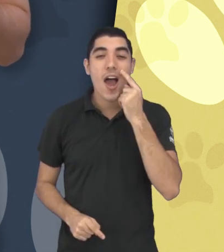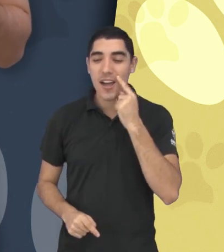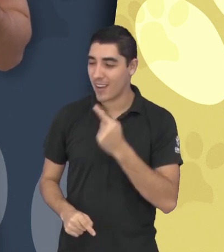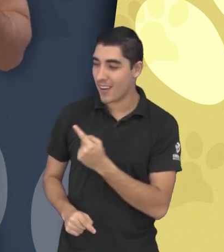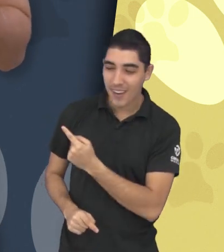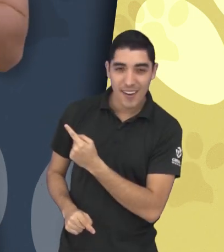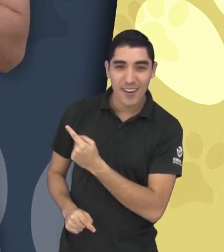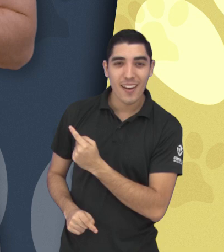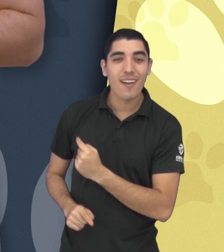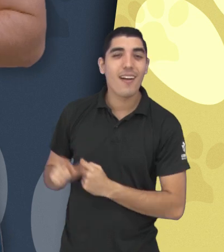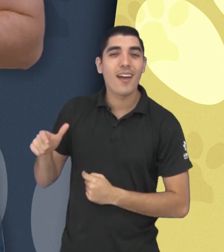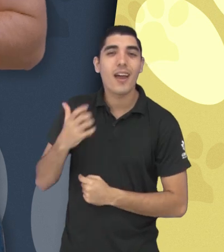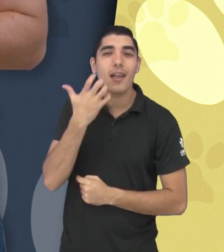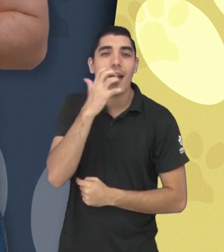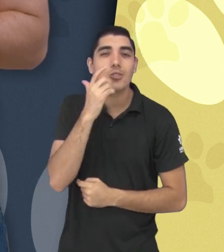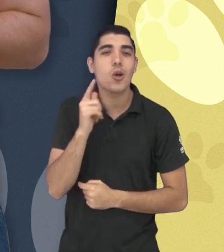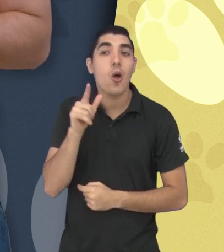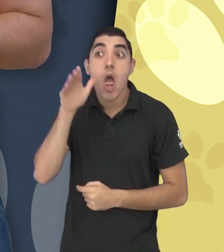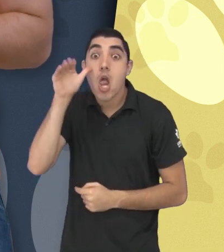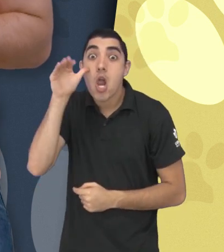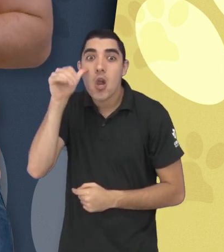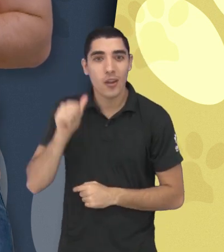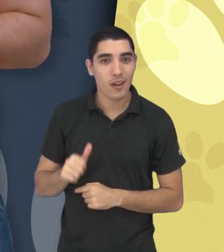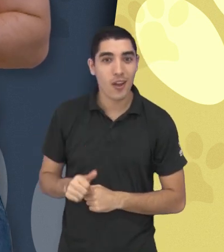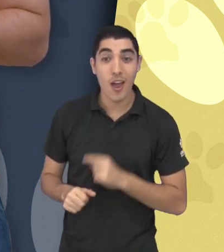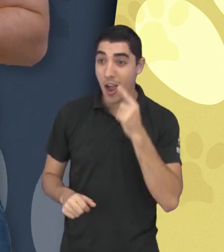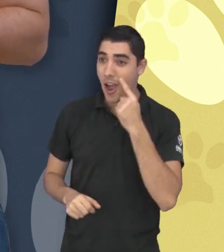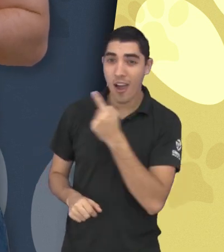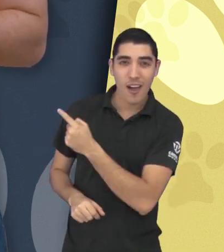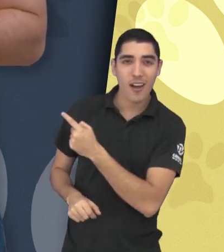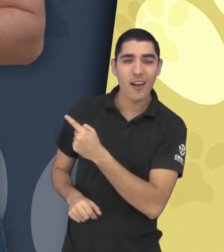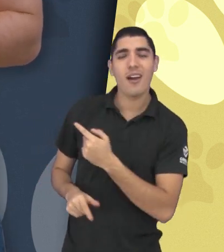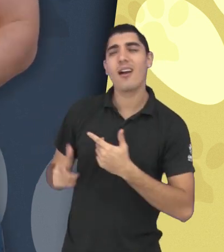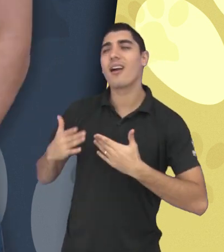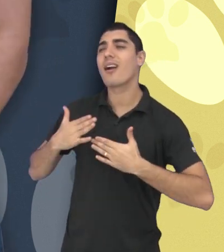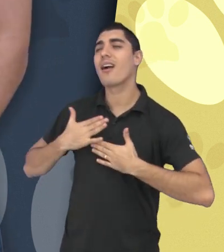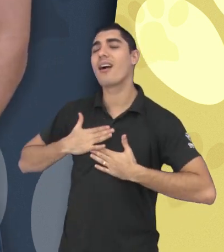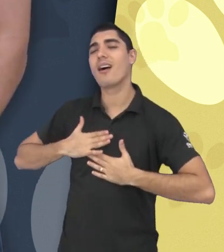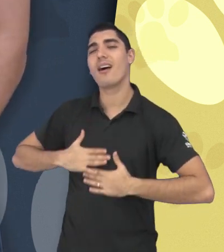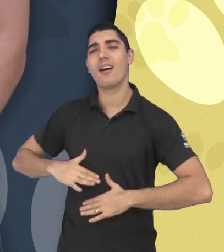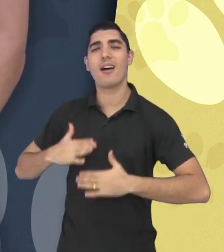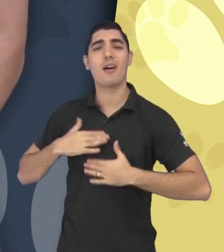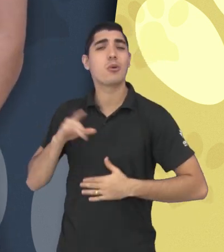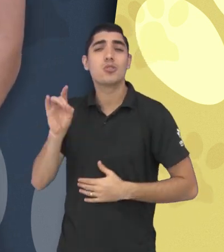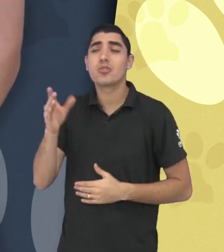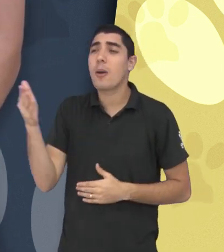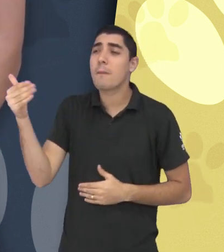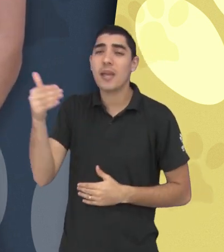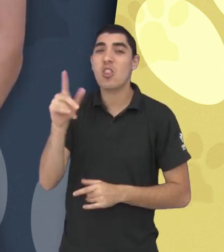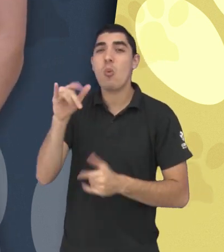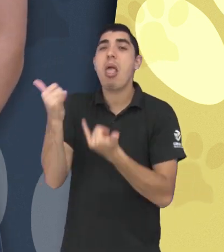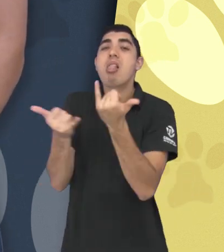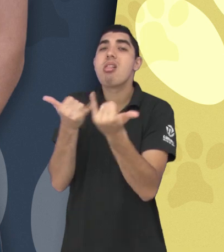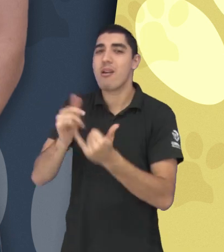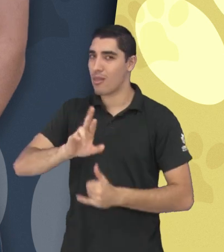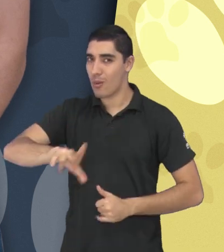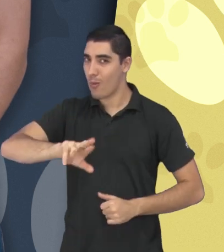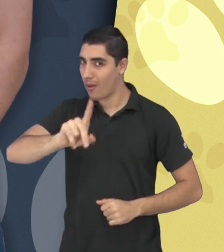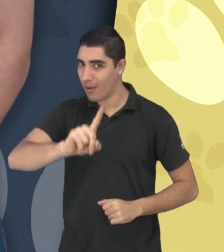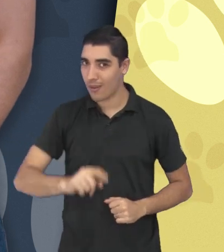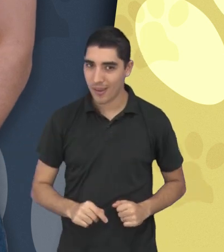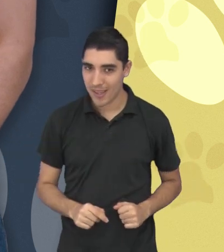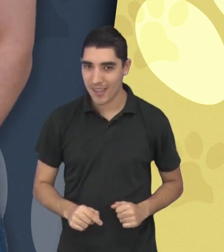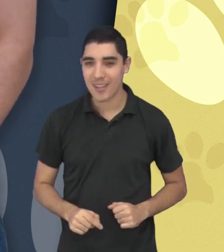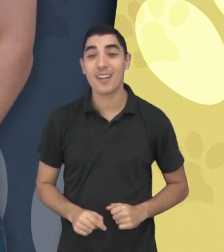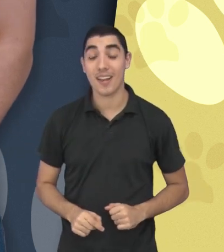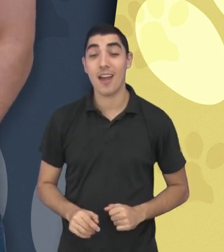a curiosidade deste pug com os peixinhos. Sossega, meu filho, sossega. São peixes, não são brinquedinhos para você,